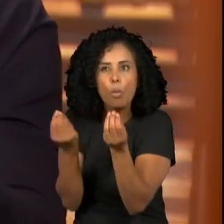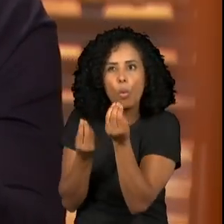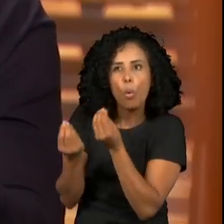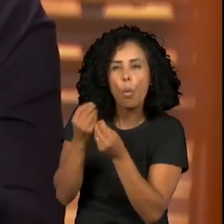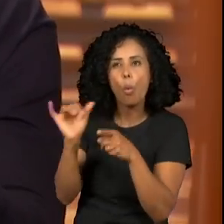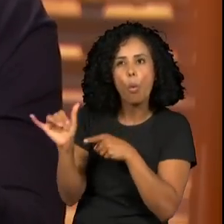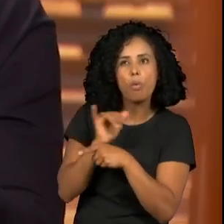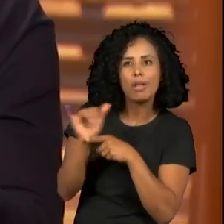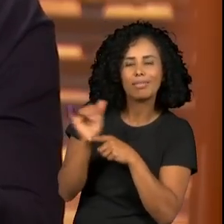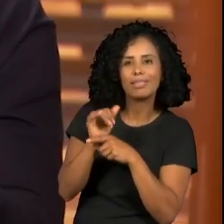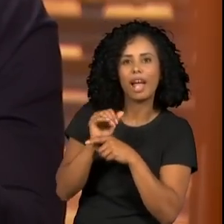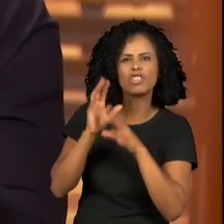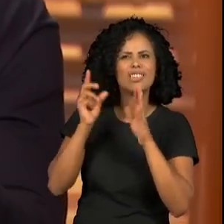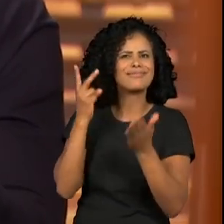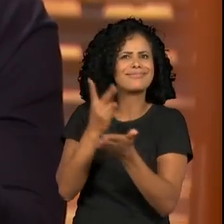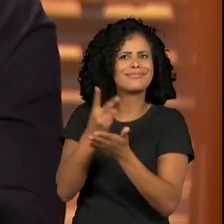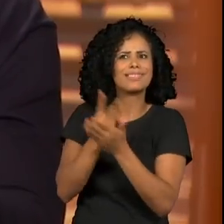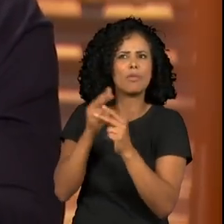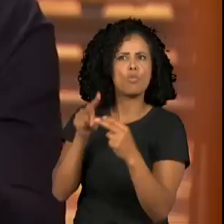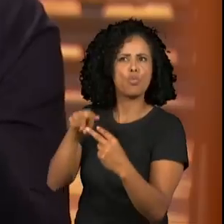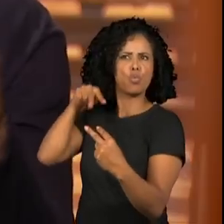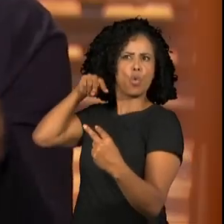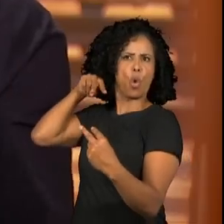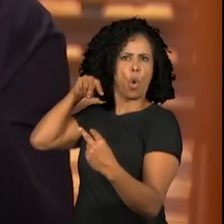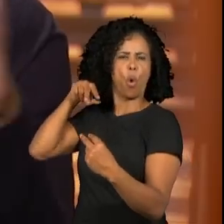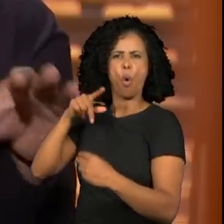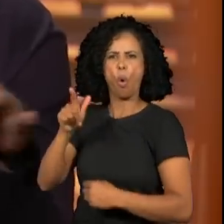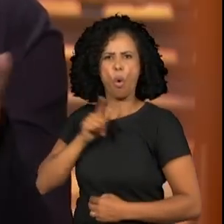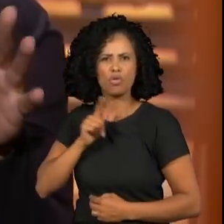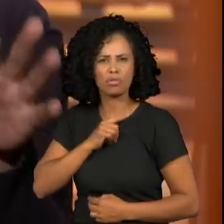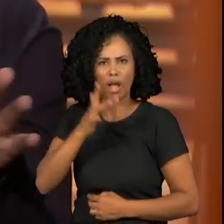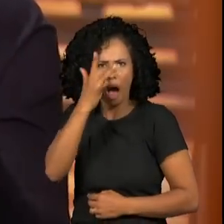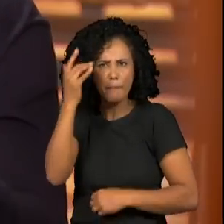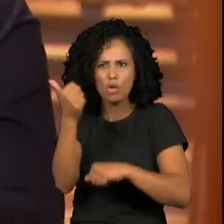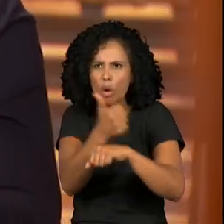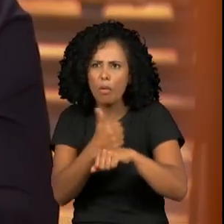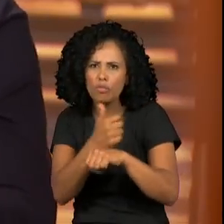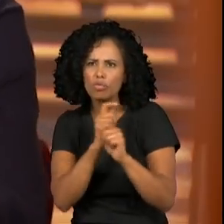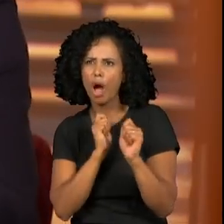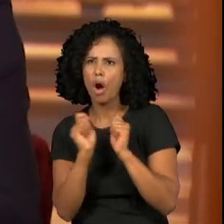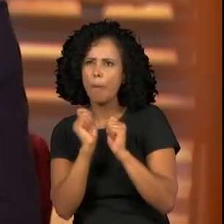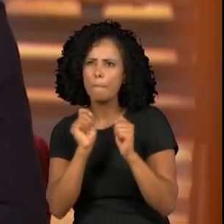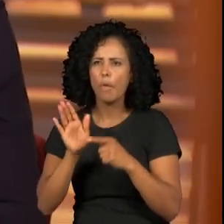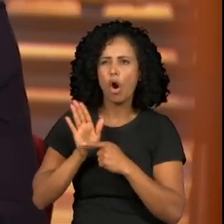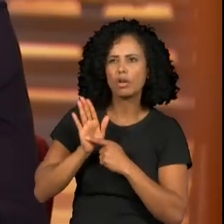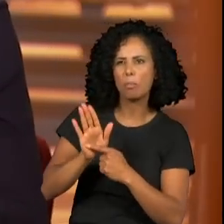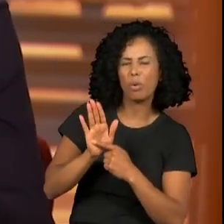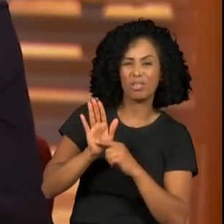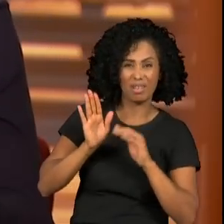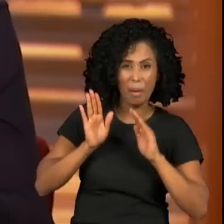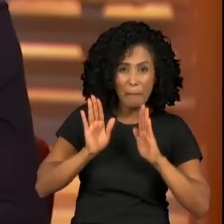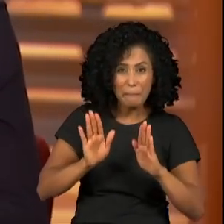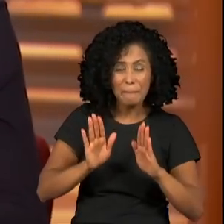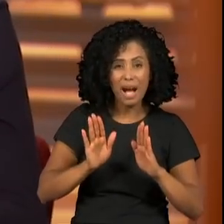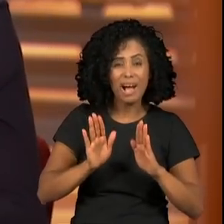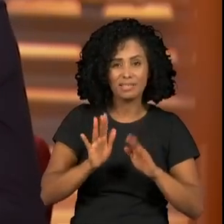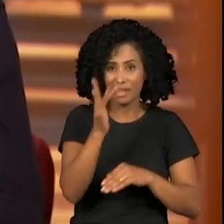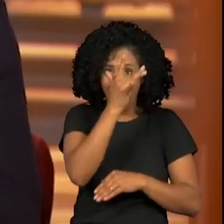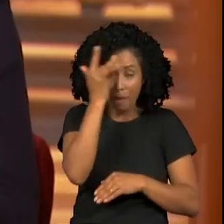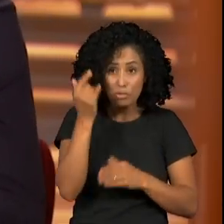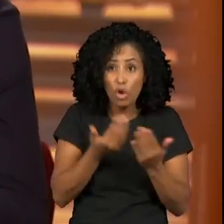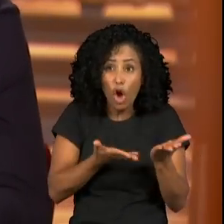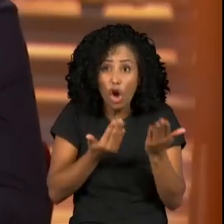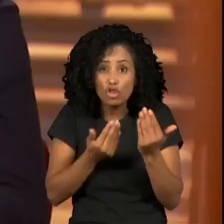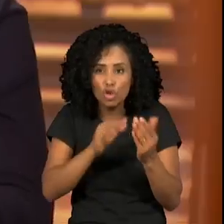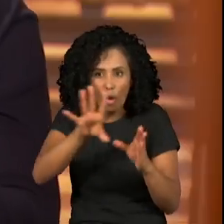de longe, através do achismo, algum especialista da área falando, mas os próprios jovens envolvidos com tráfico falando, isso